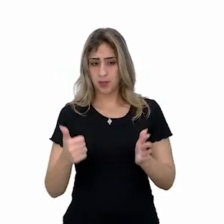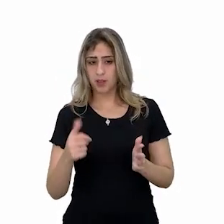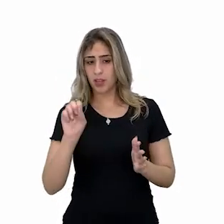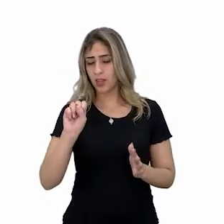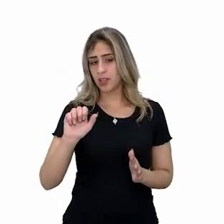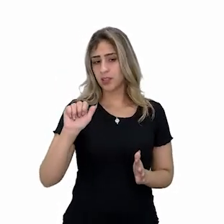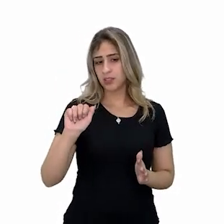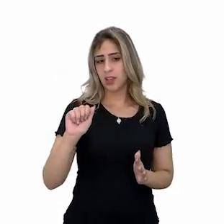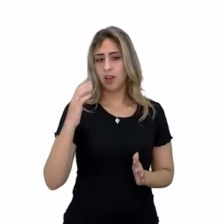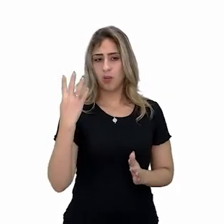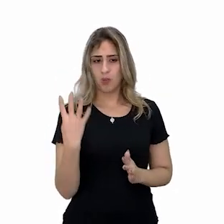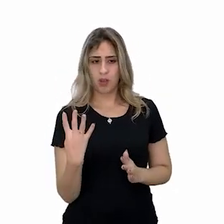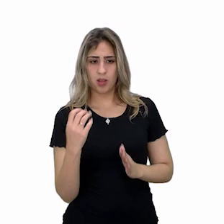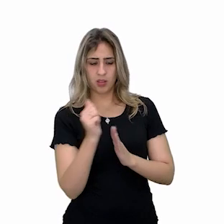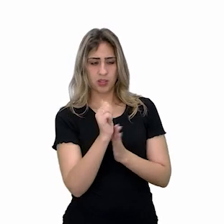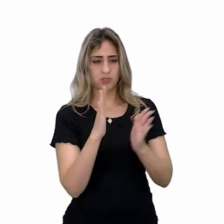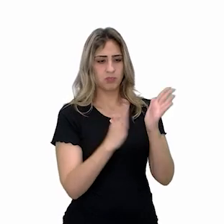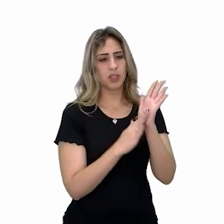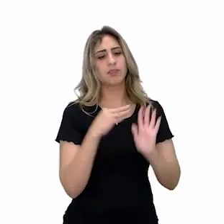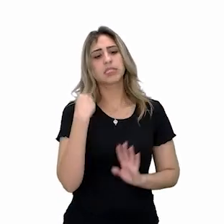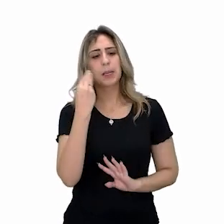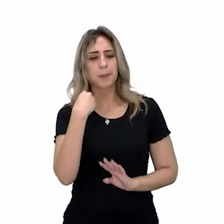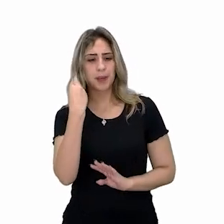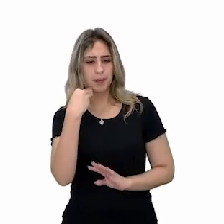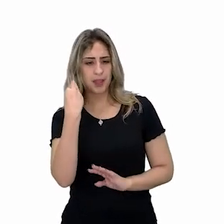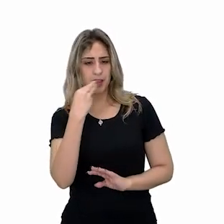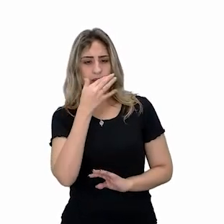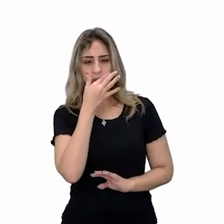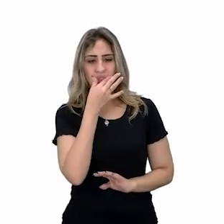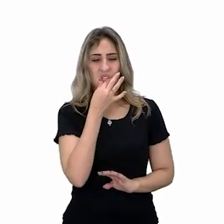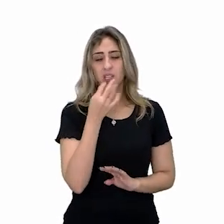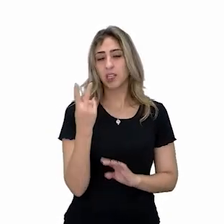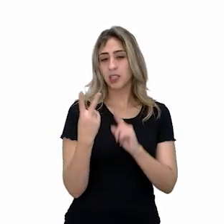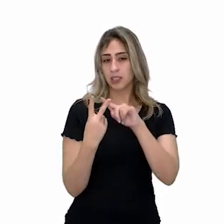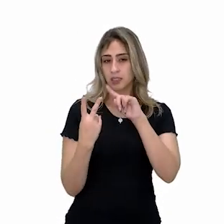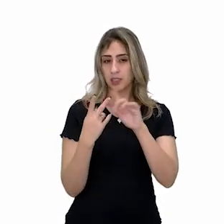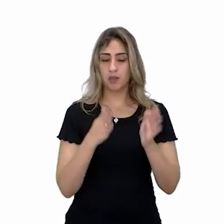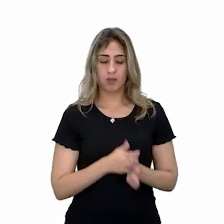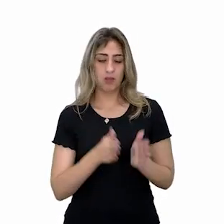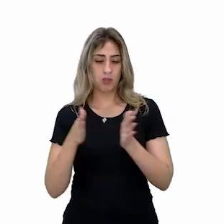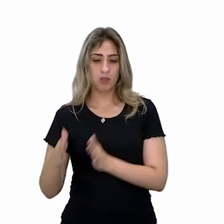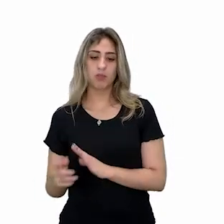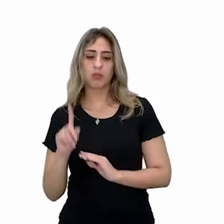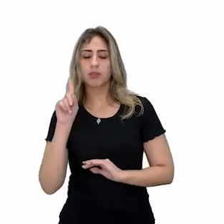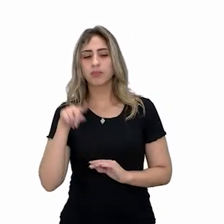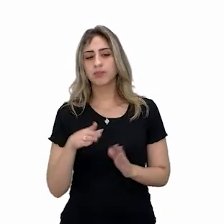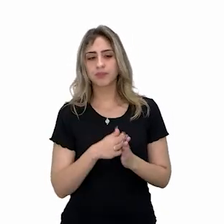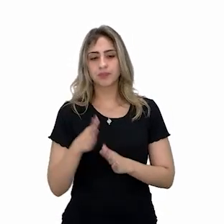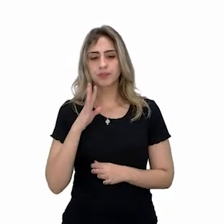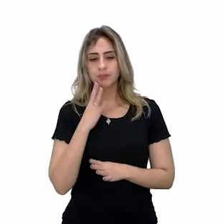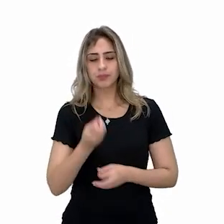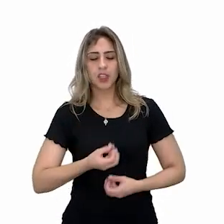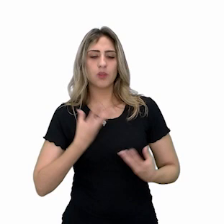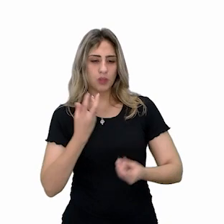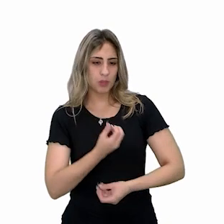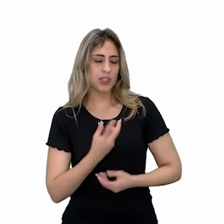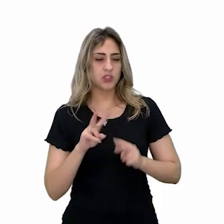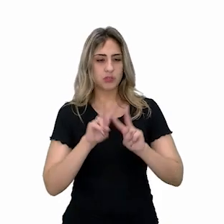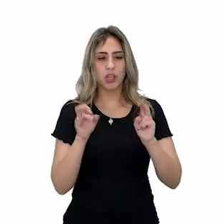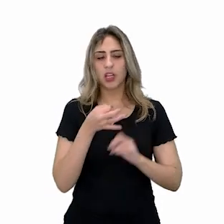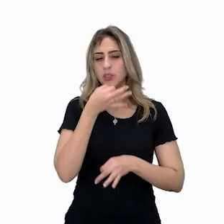as nossas atividades experimentais, e o segundo momento, que são os informativos,